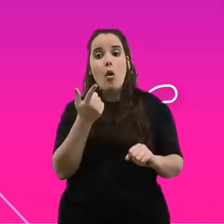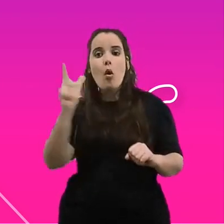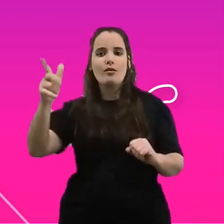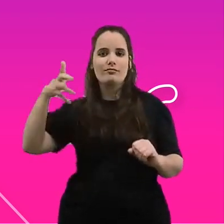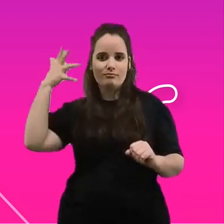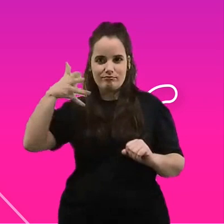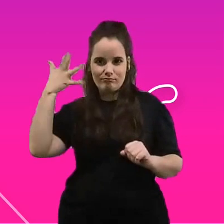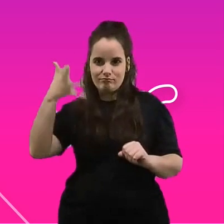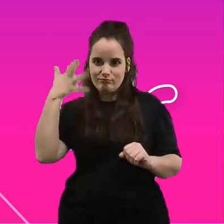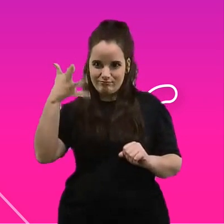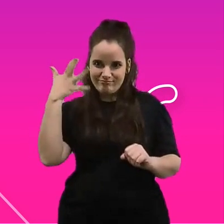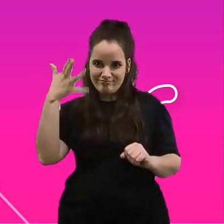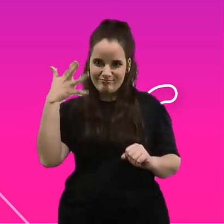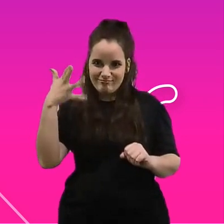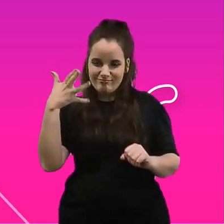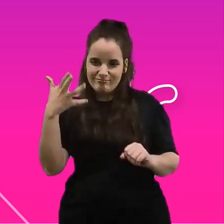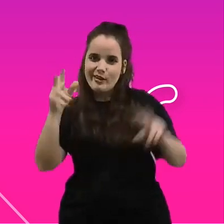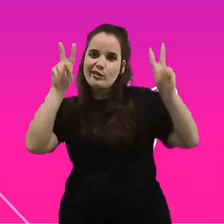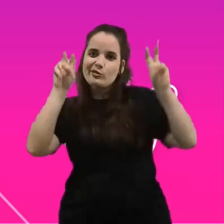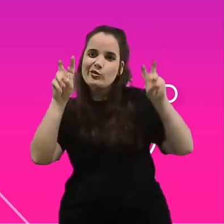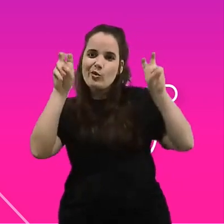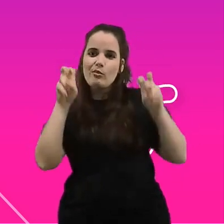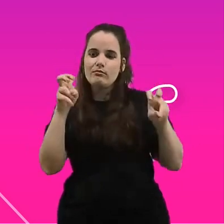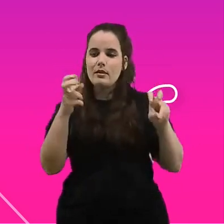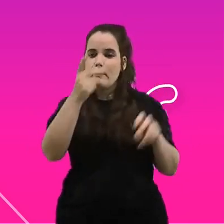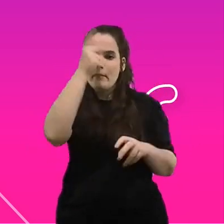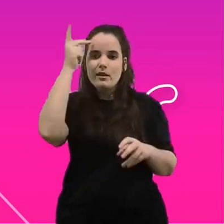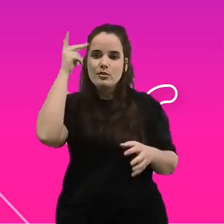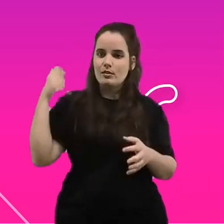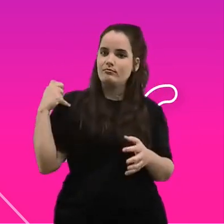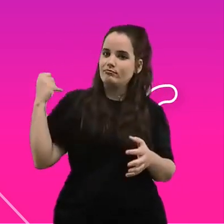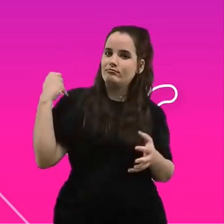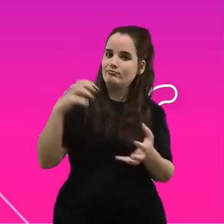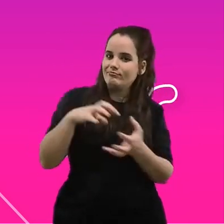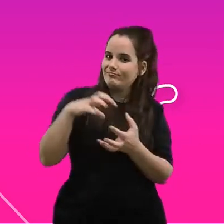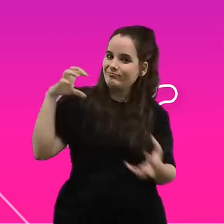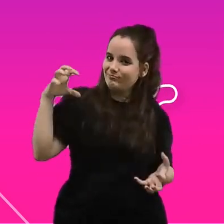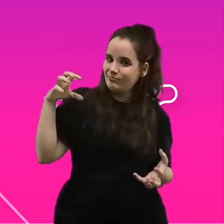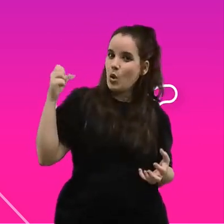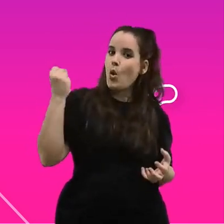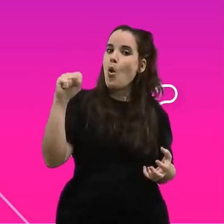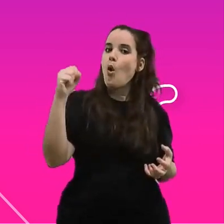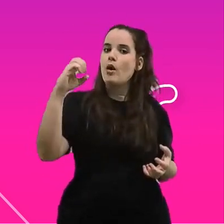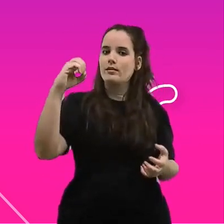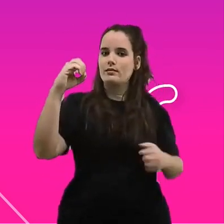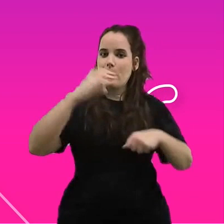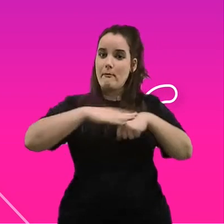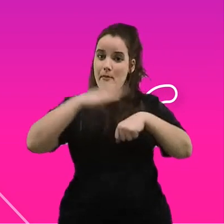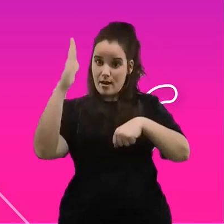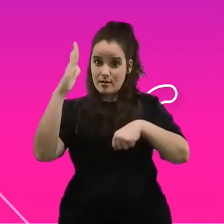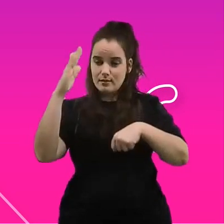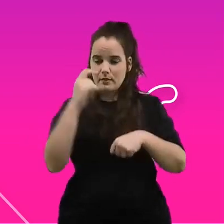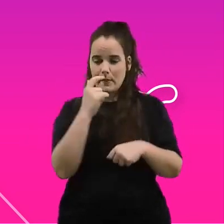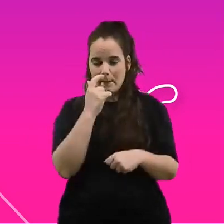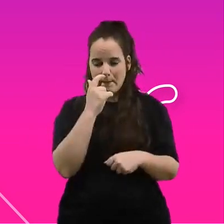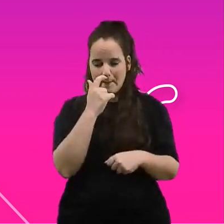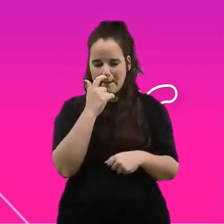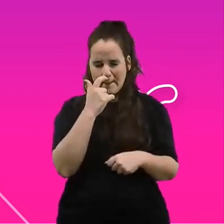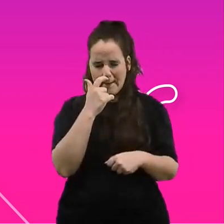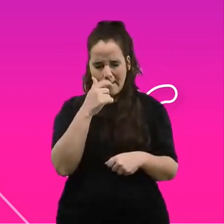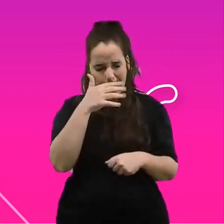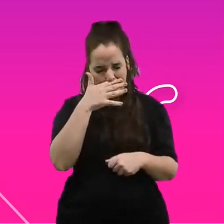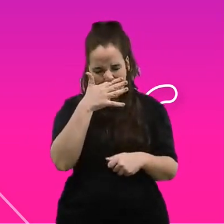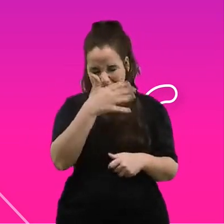pandemia, que envolve os idosos, julgamento de pessoas com idade acima de 80 anos, mas de verificar que essas crianças ficavam